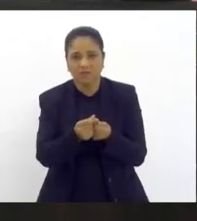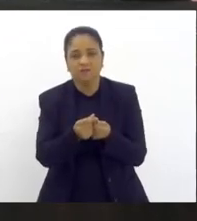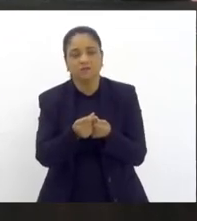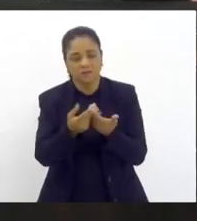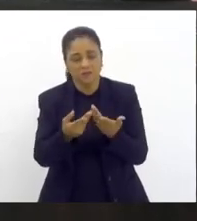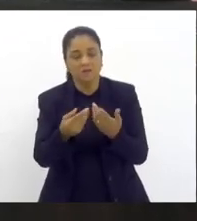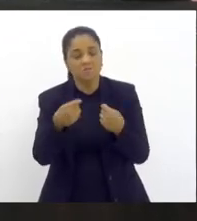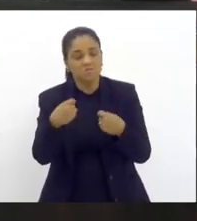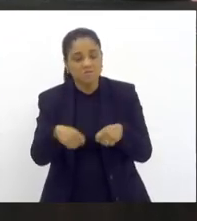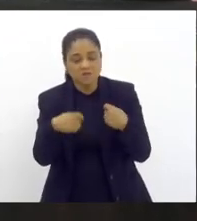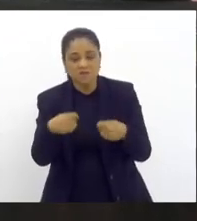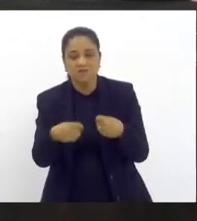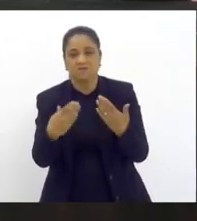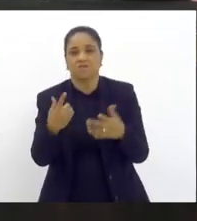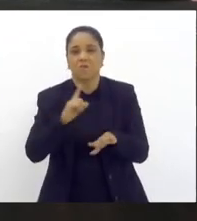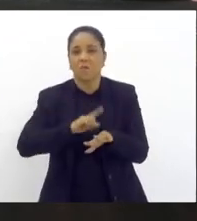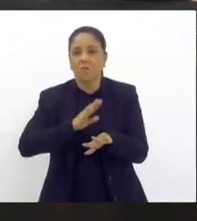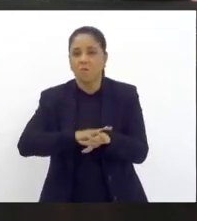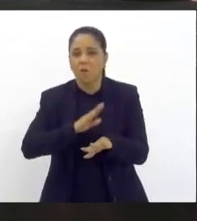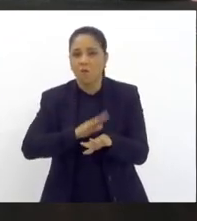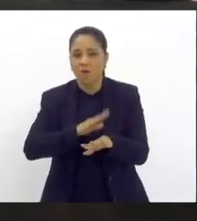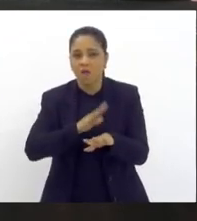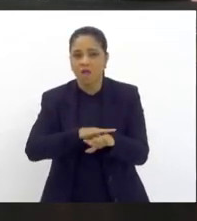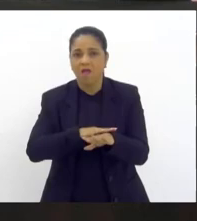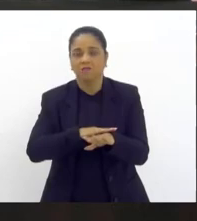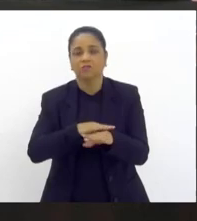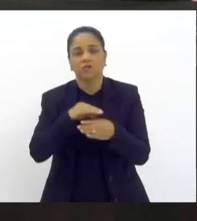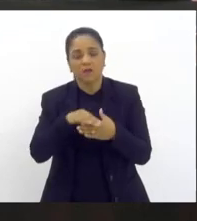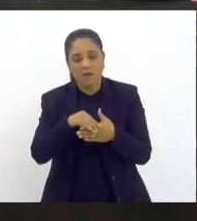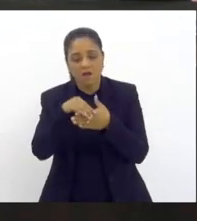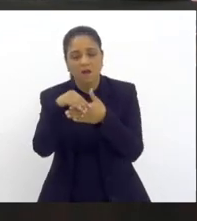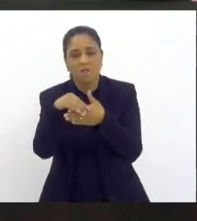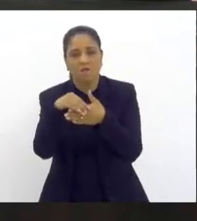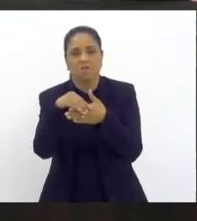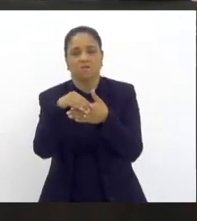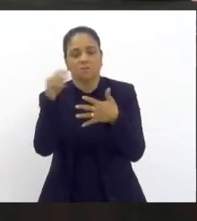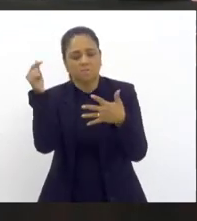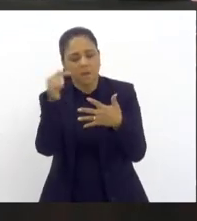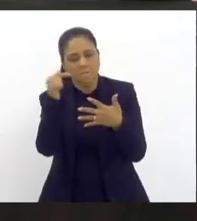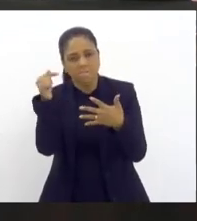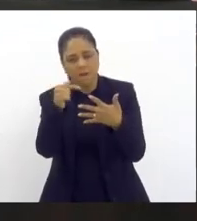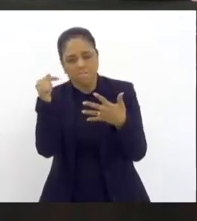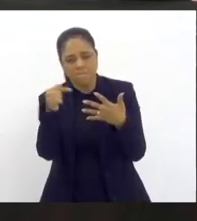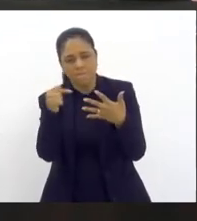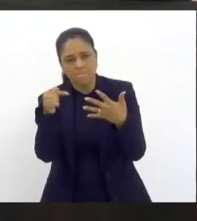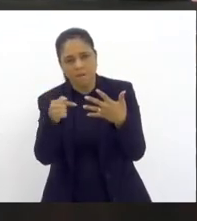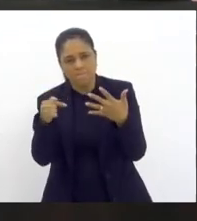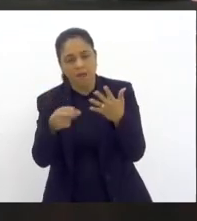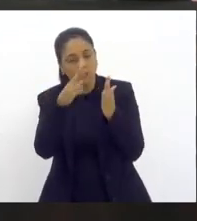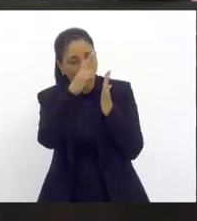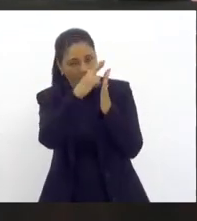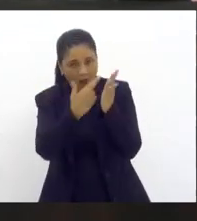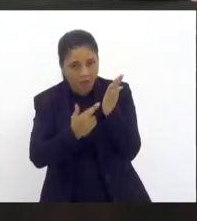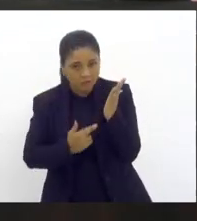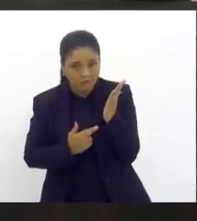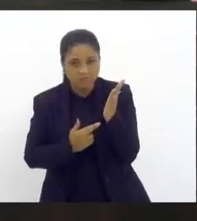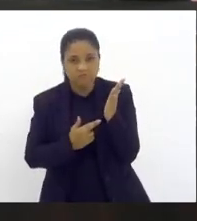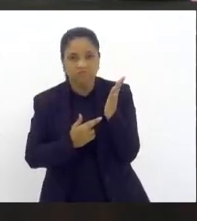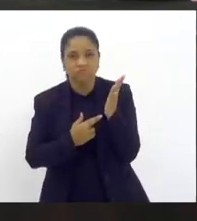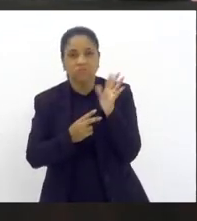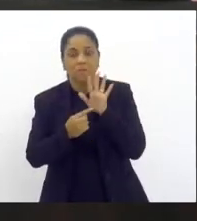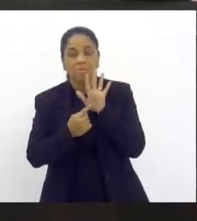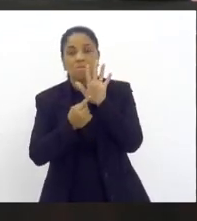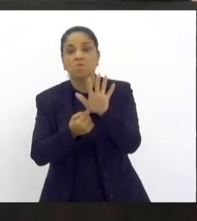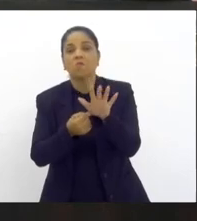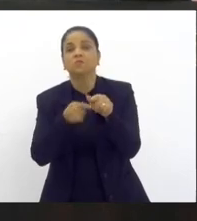que precisa realmente ter os encaminhamentos devidos apontados nesse relatório para que a gente